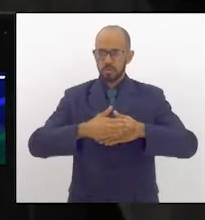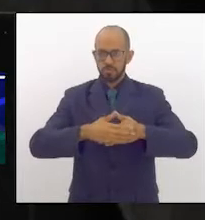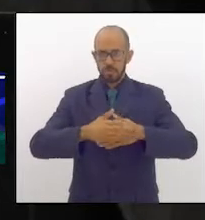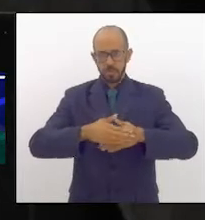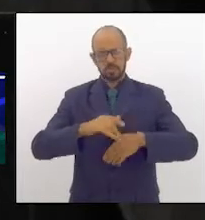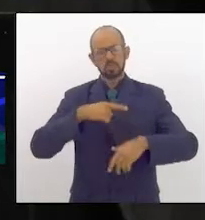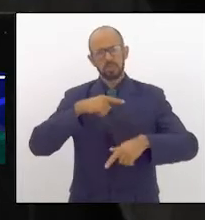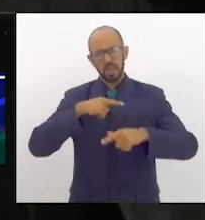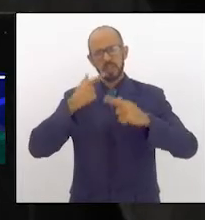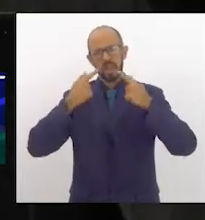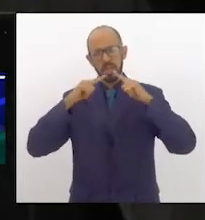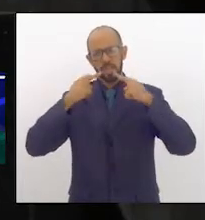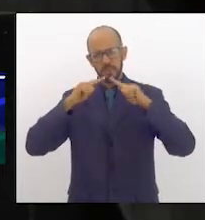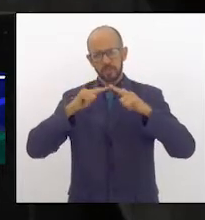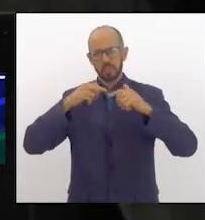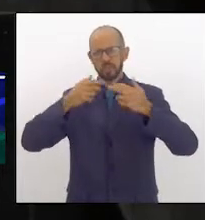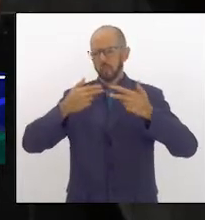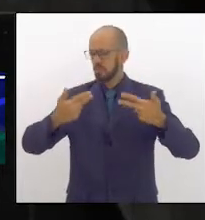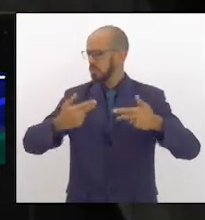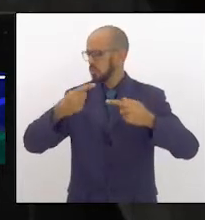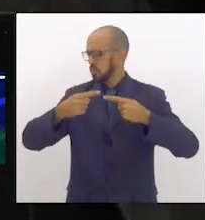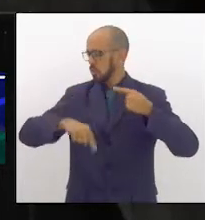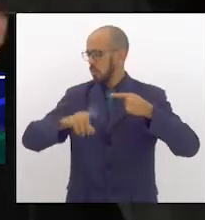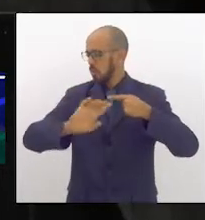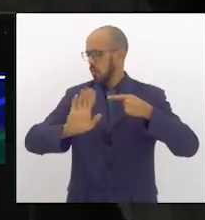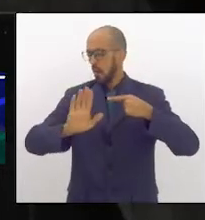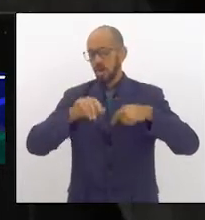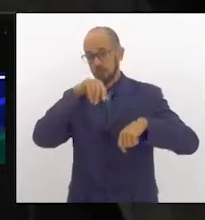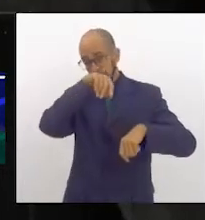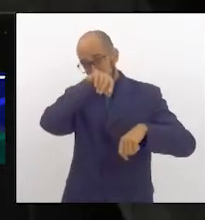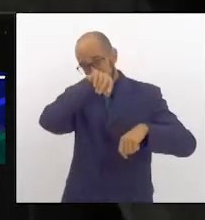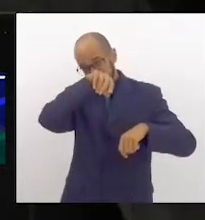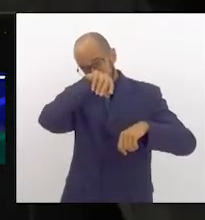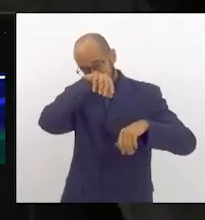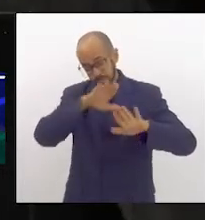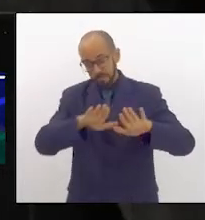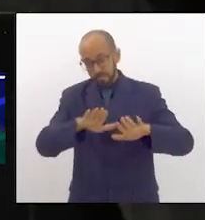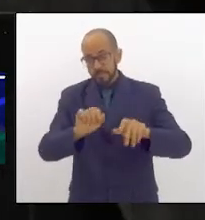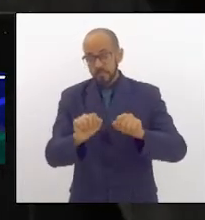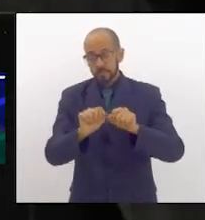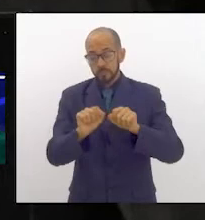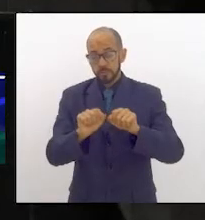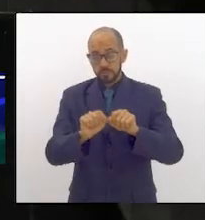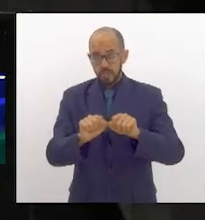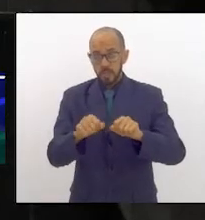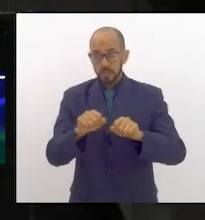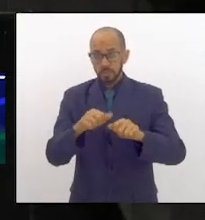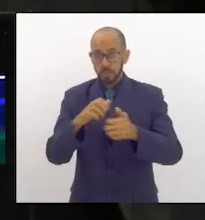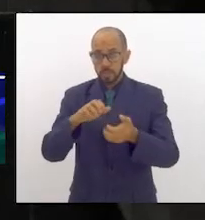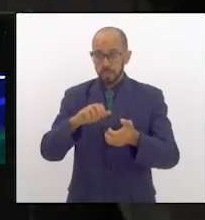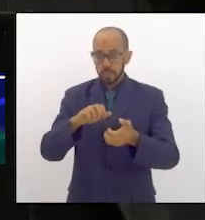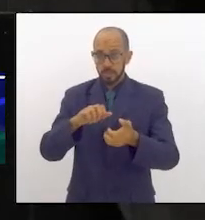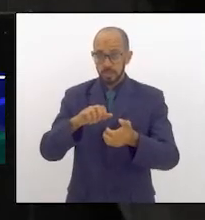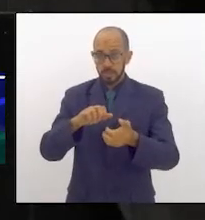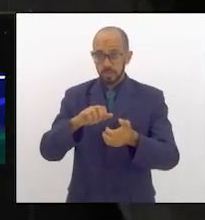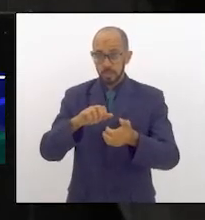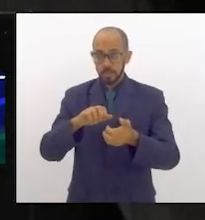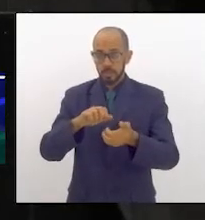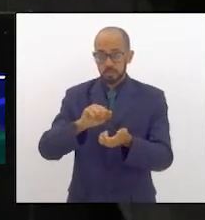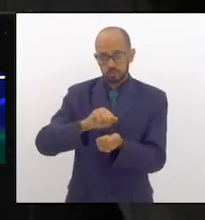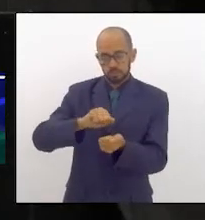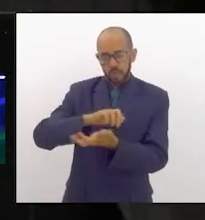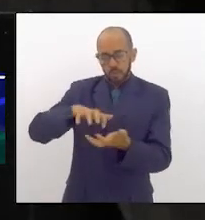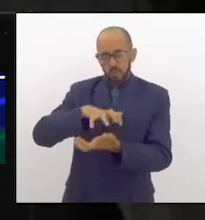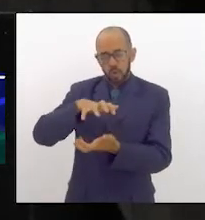críticas divergências enfim mas o fato é que hoje uma estruturação do aparelho escolar brasileira inclusive no tocante à a